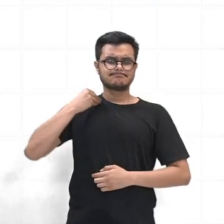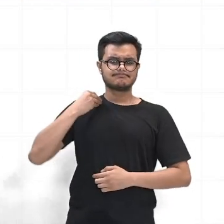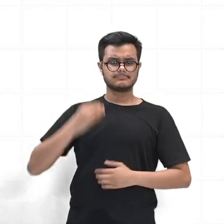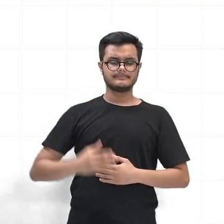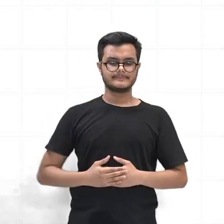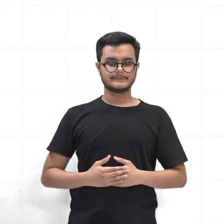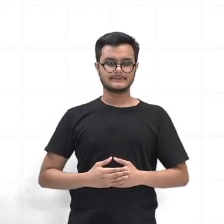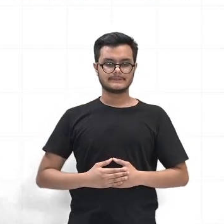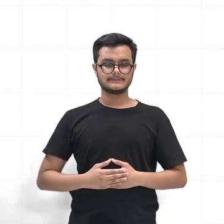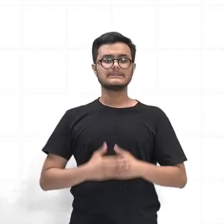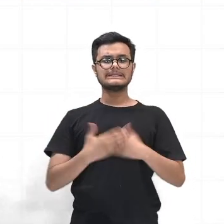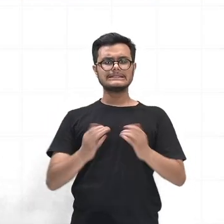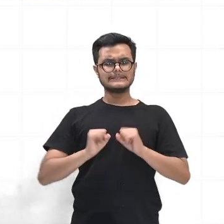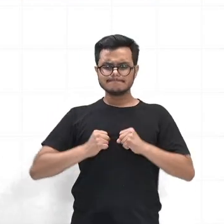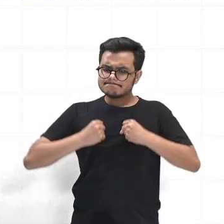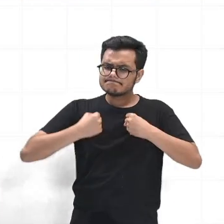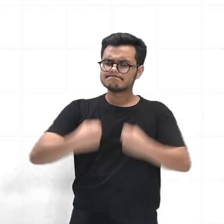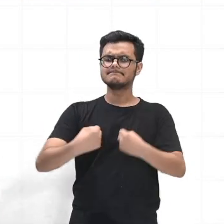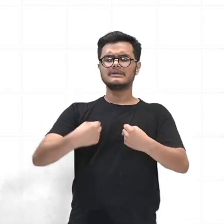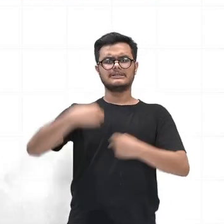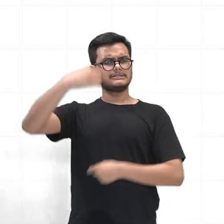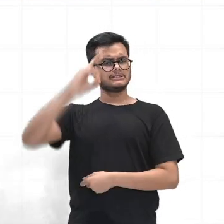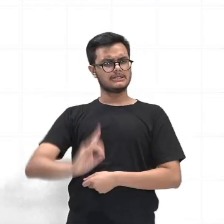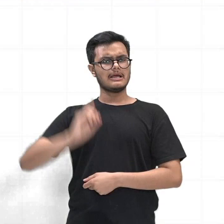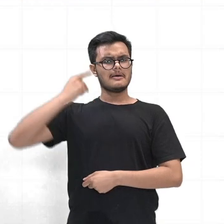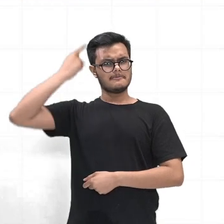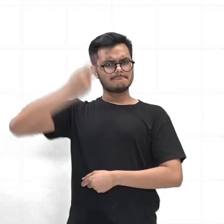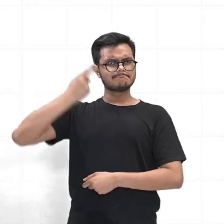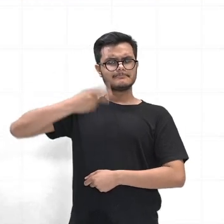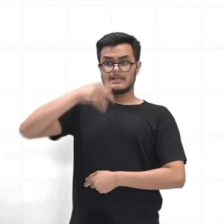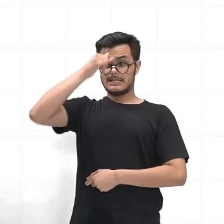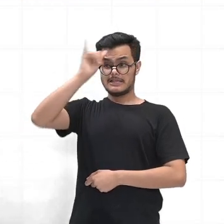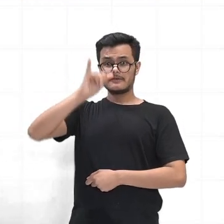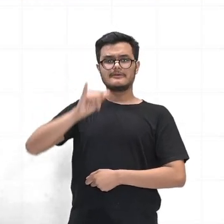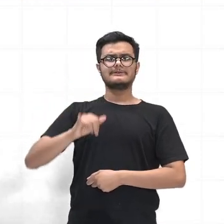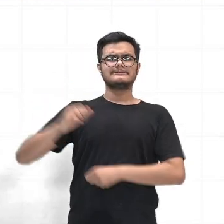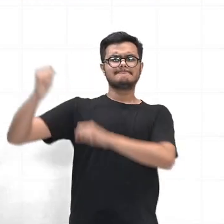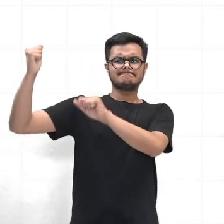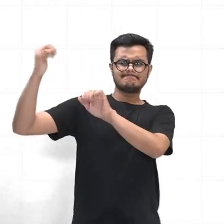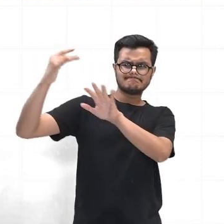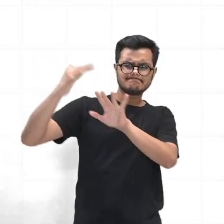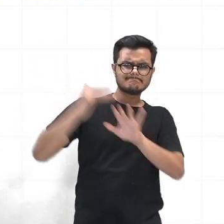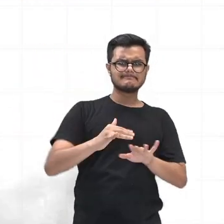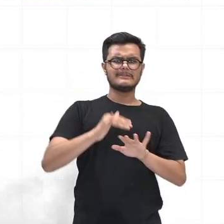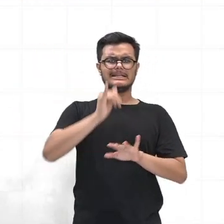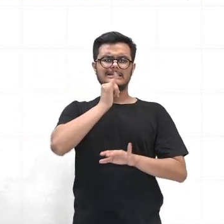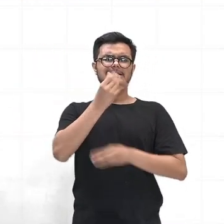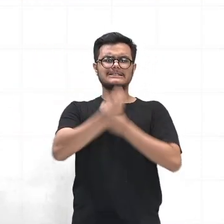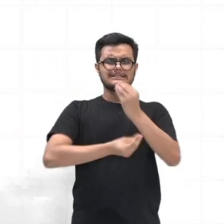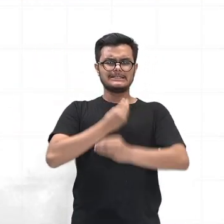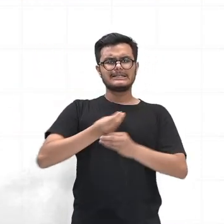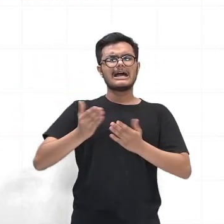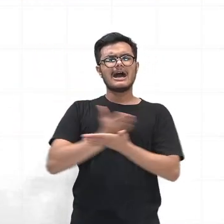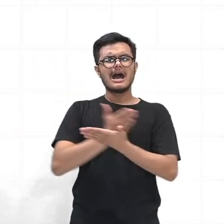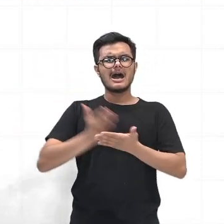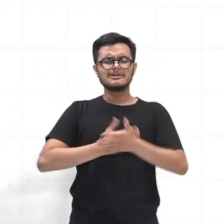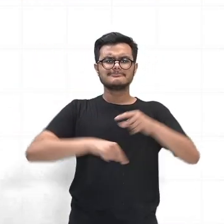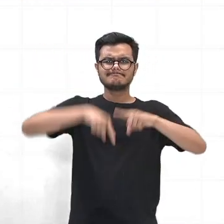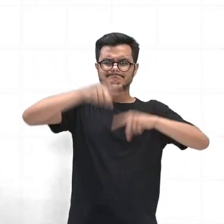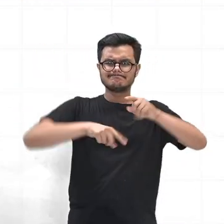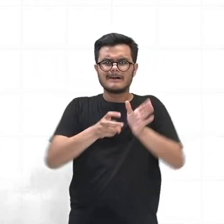envolvidos em ativismo, resistem às ameaças externas com projetos de barragem e atividades mineradoras,